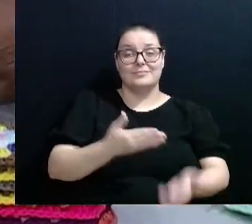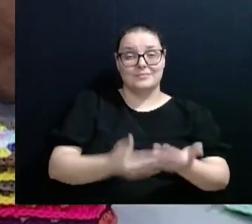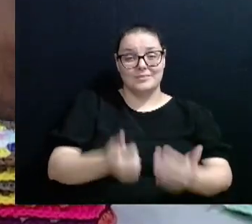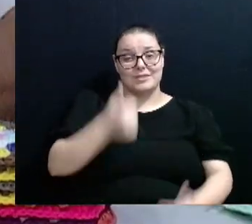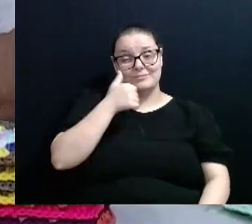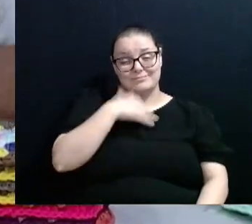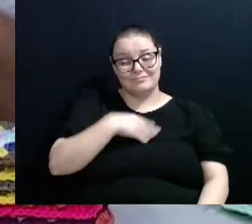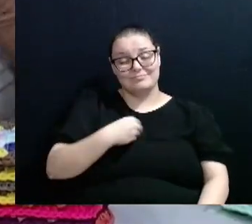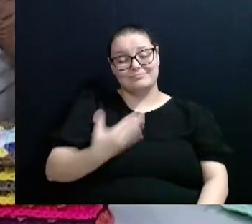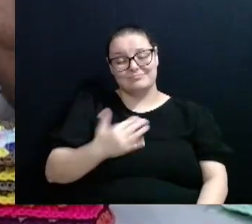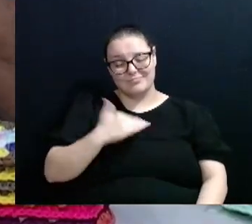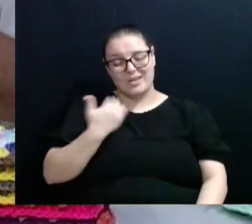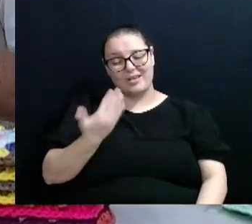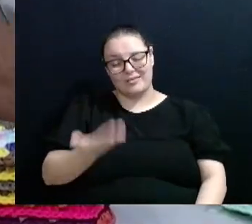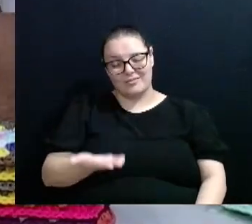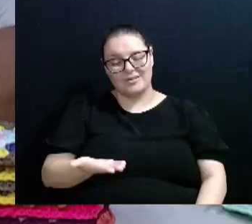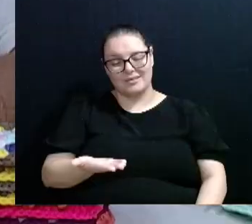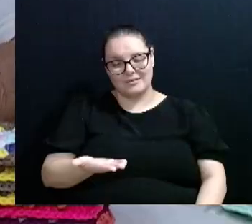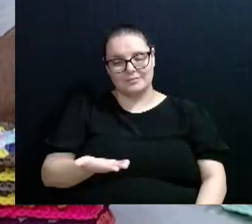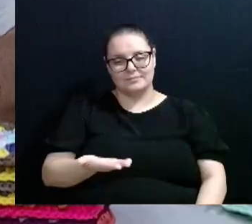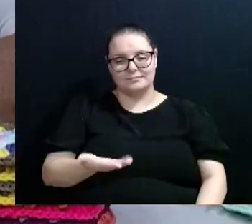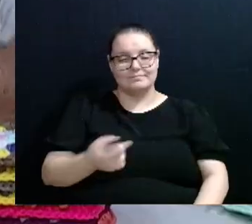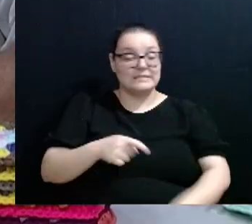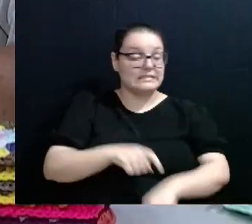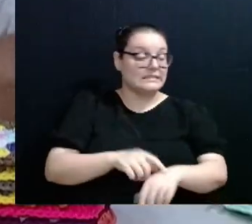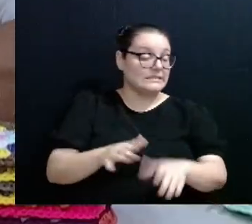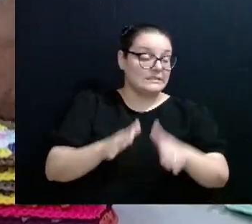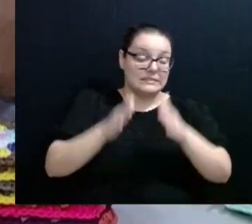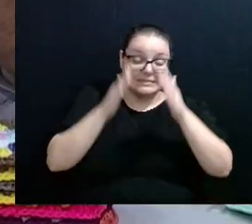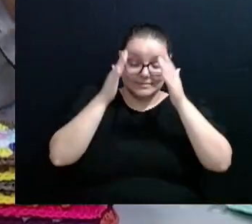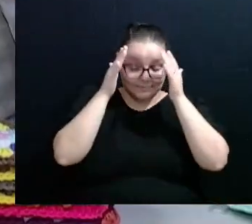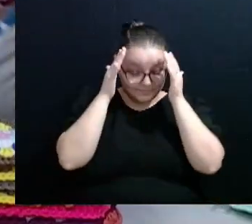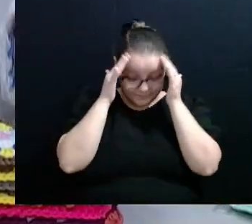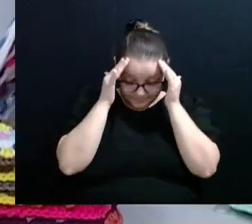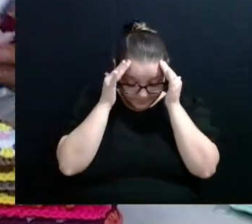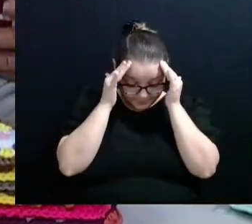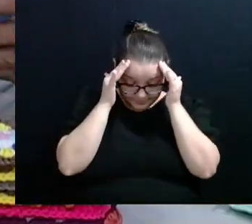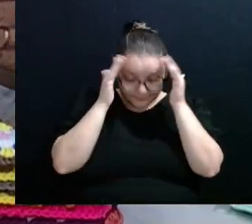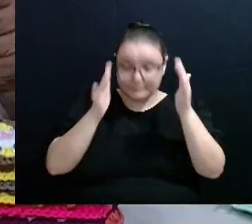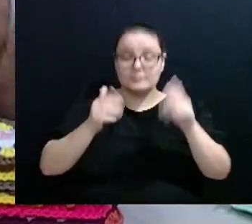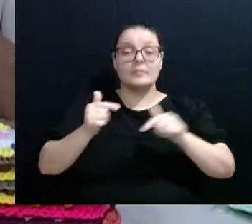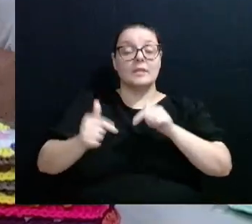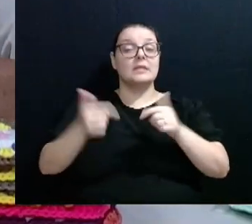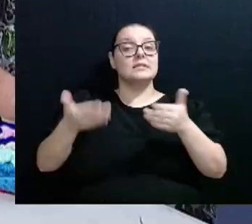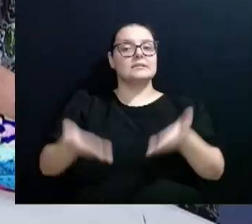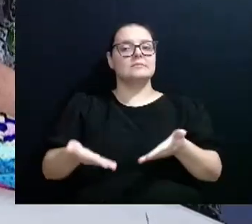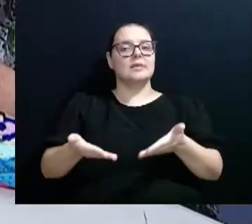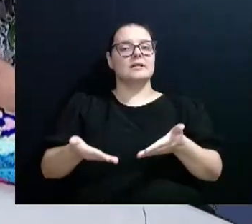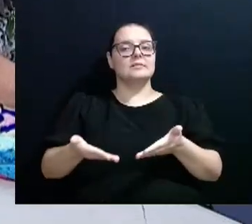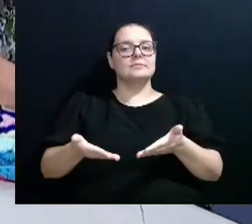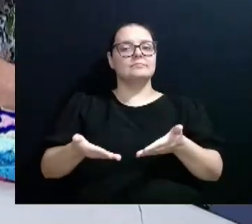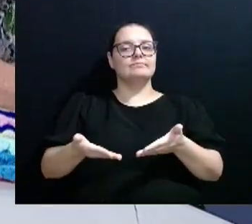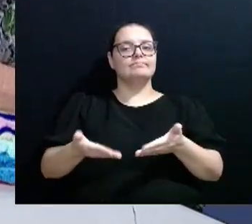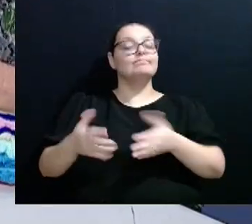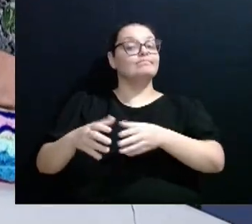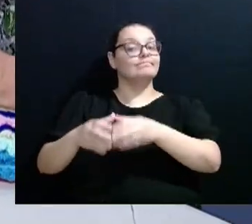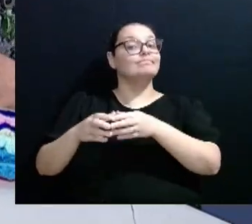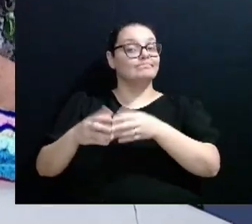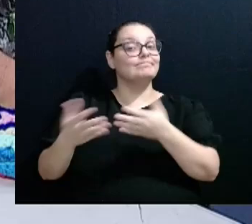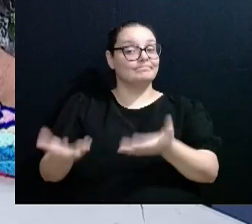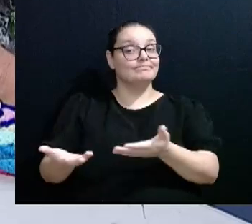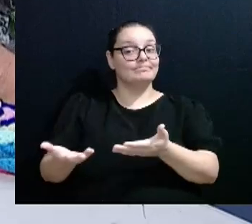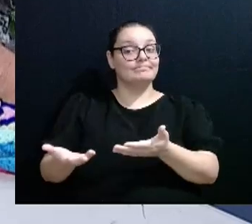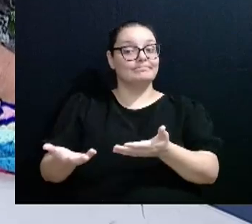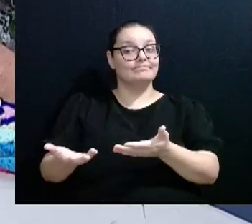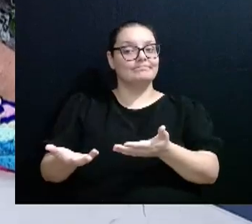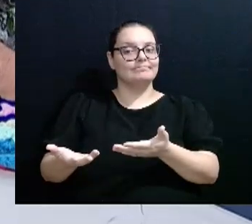Então foi uma fase que esse trabalho aqui, essa convivência, né? Que foi que me